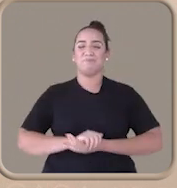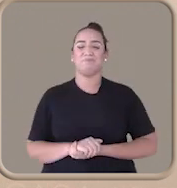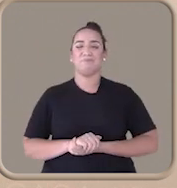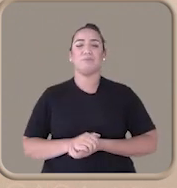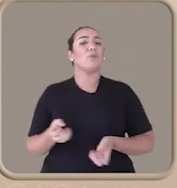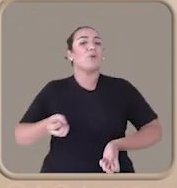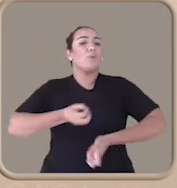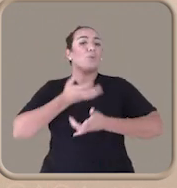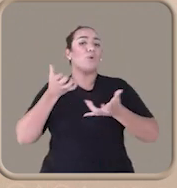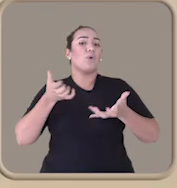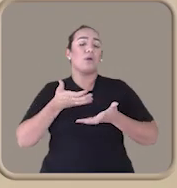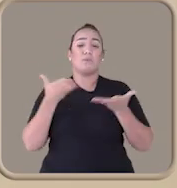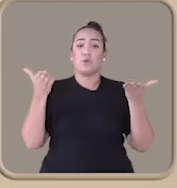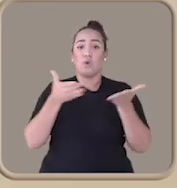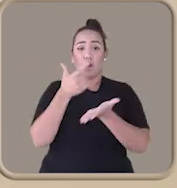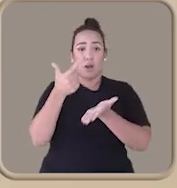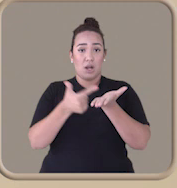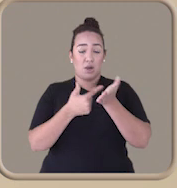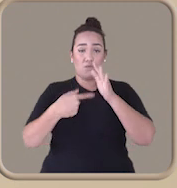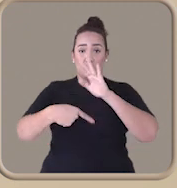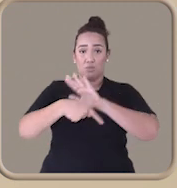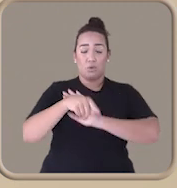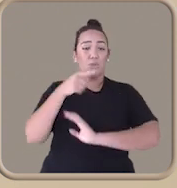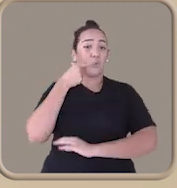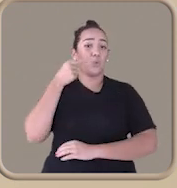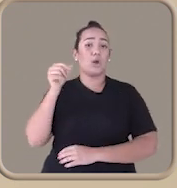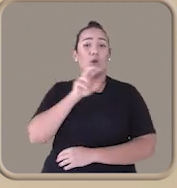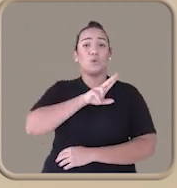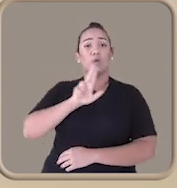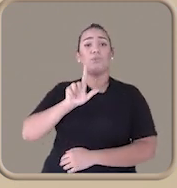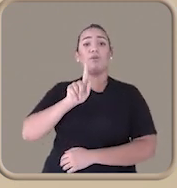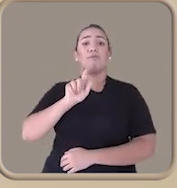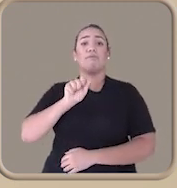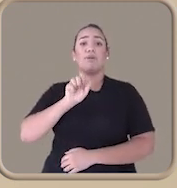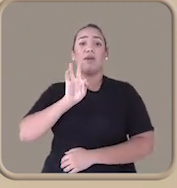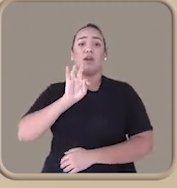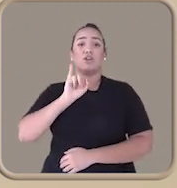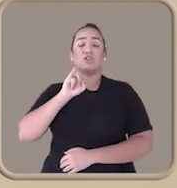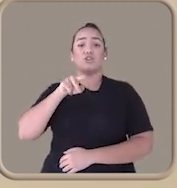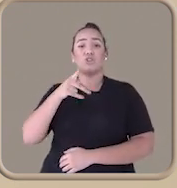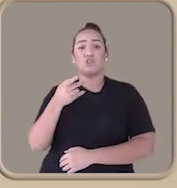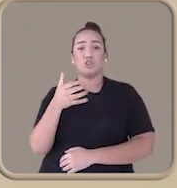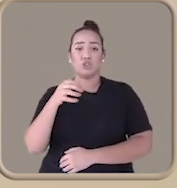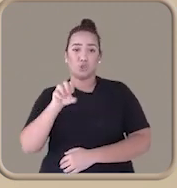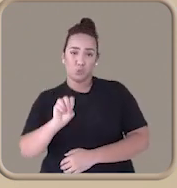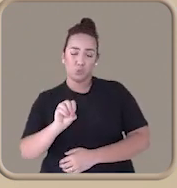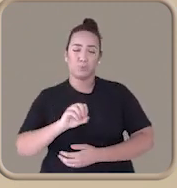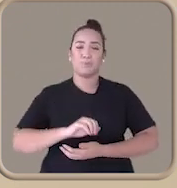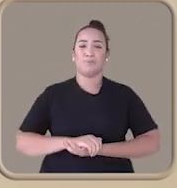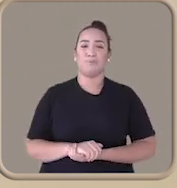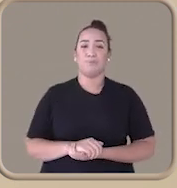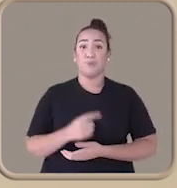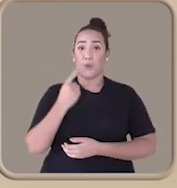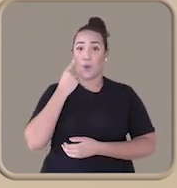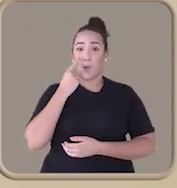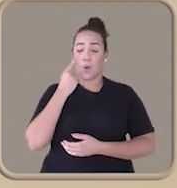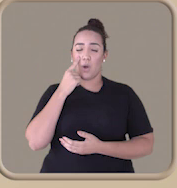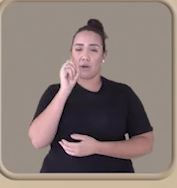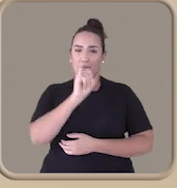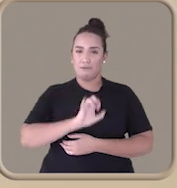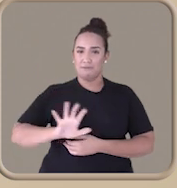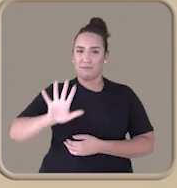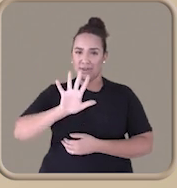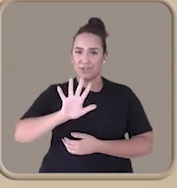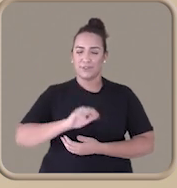poema que vamos ler foi retirado do livro Um Gato Chamado Gatinho, escrito por Ferreira Goulart. Observe a capa